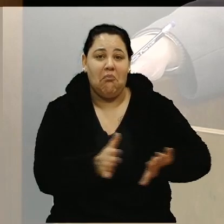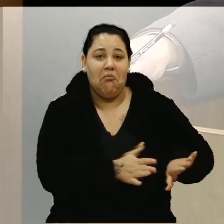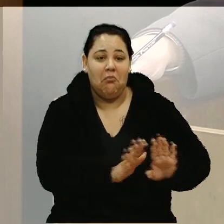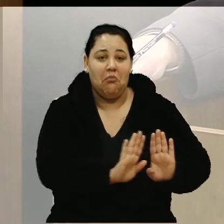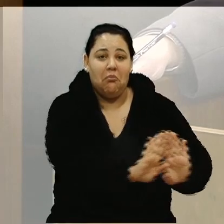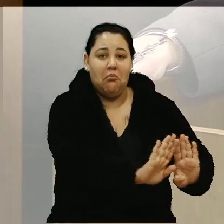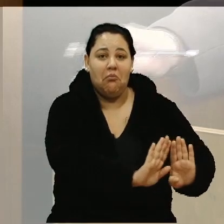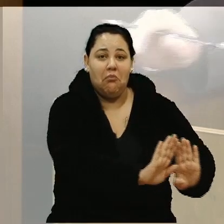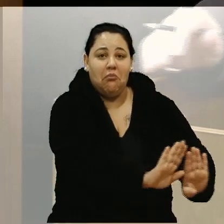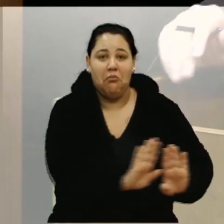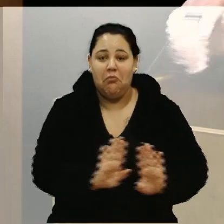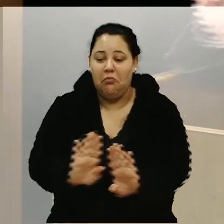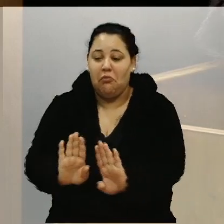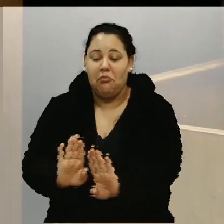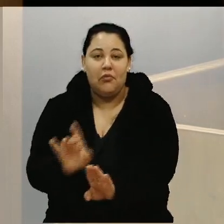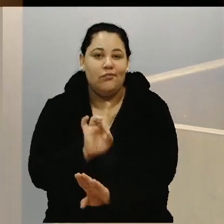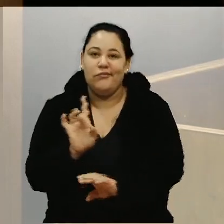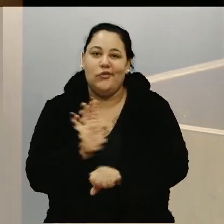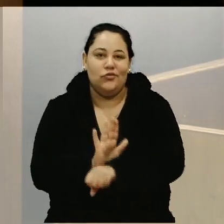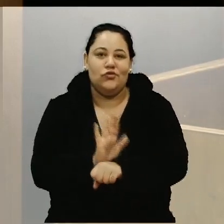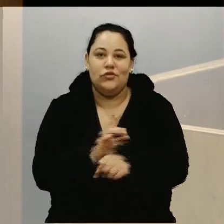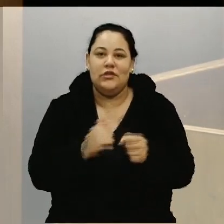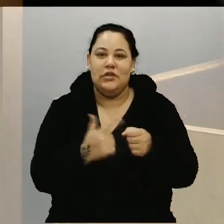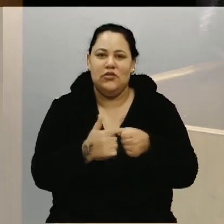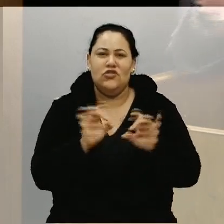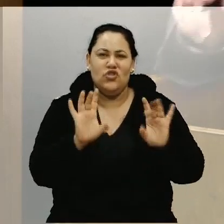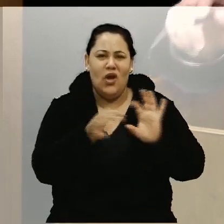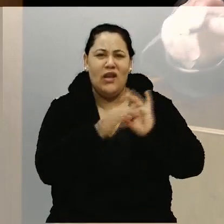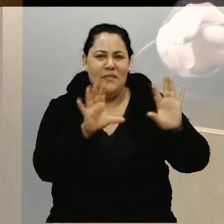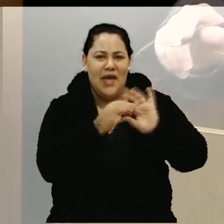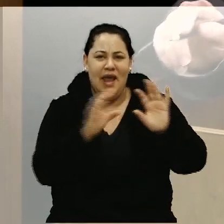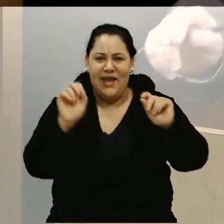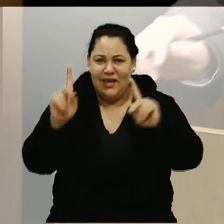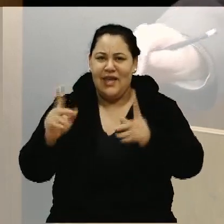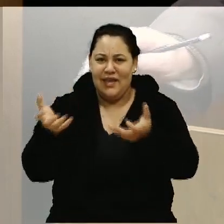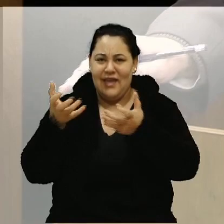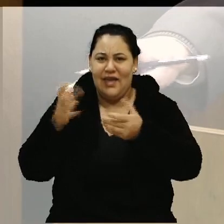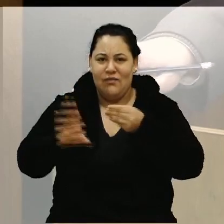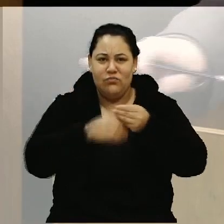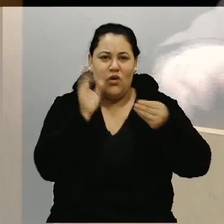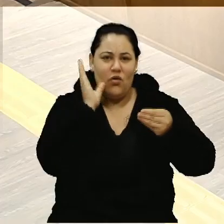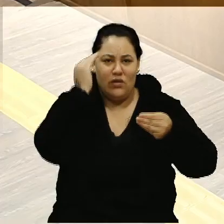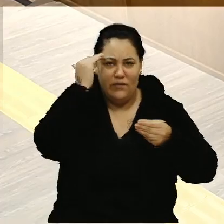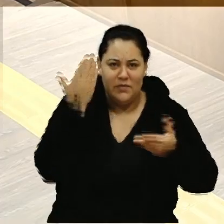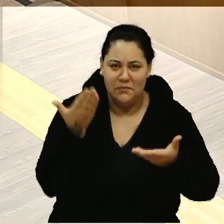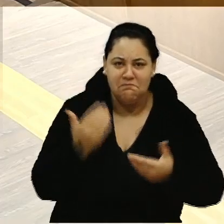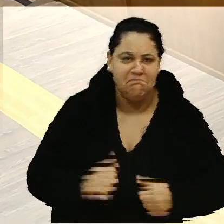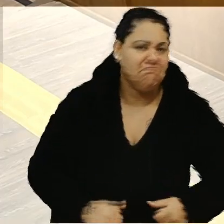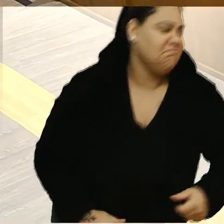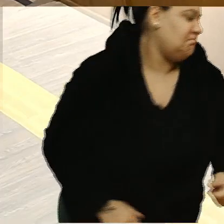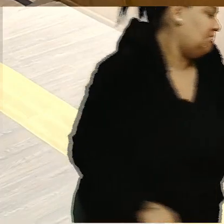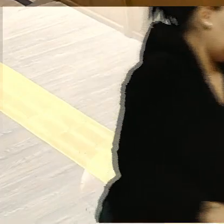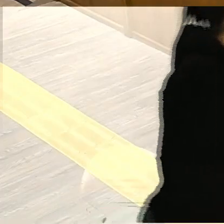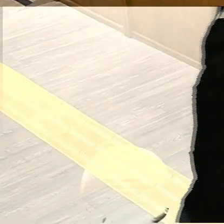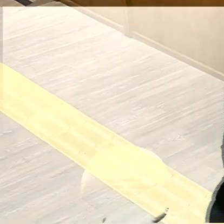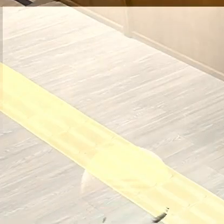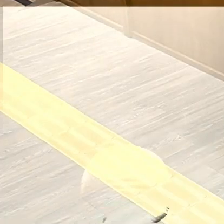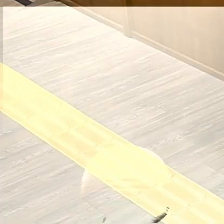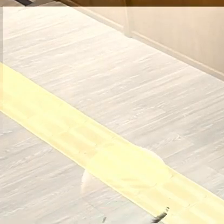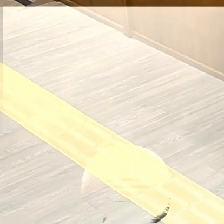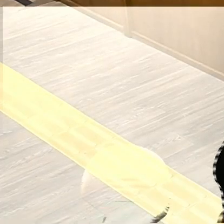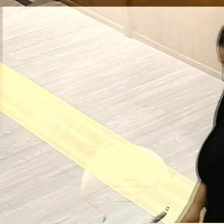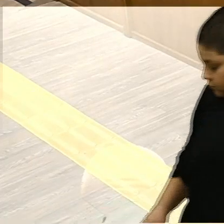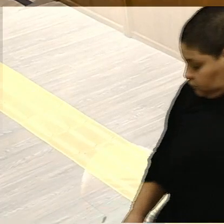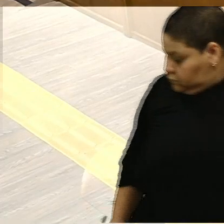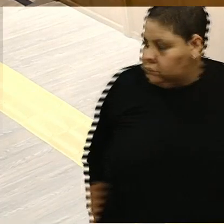ajudar as cidades. Deixa eu só dar os apartes que pediu o vereador Felipe. Vereador Zanquim, quero lhe cumprimentar